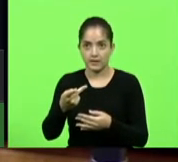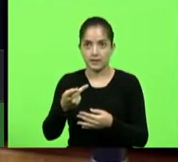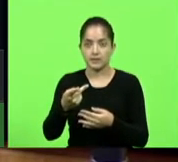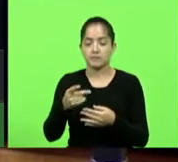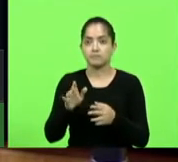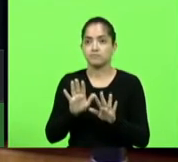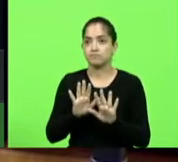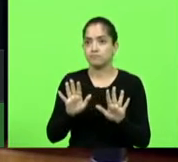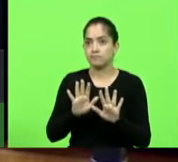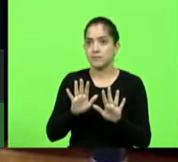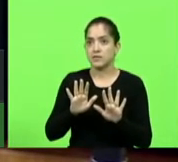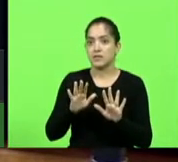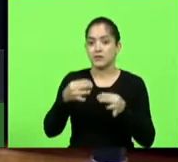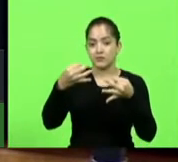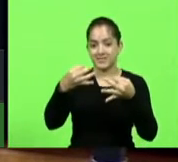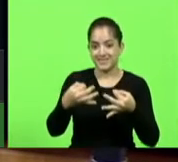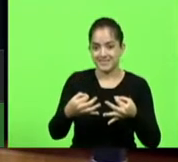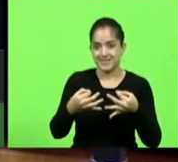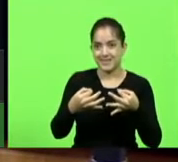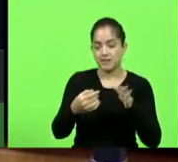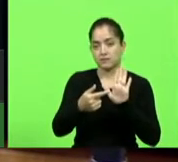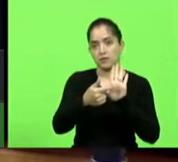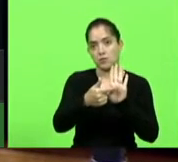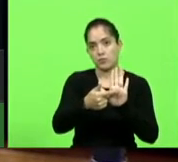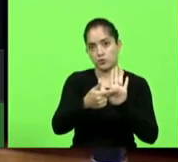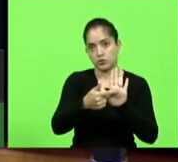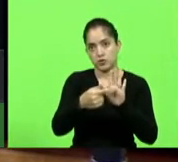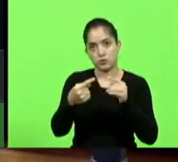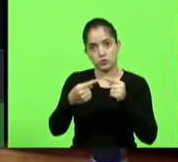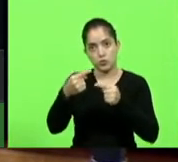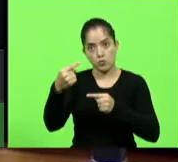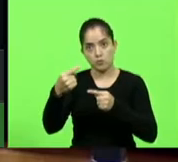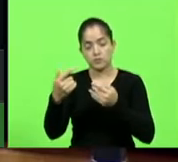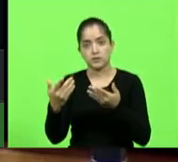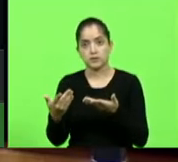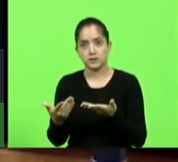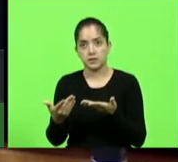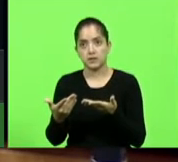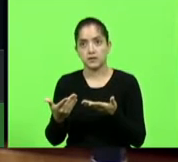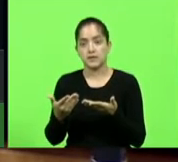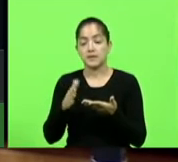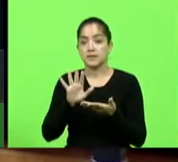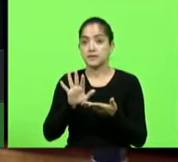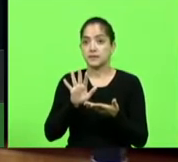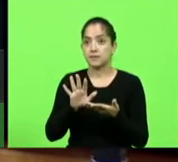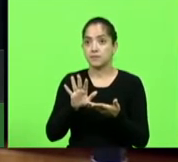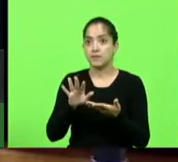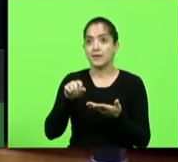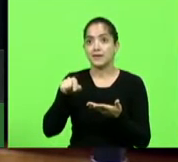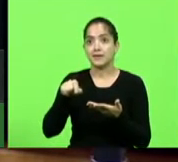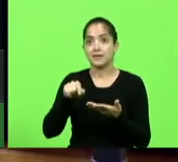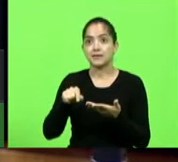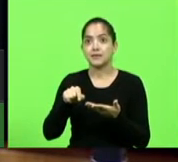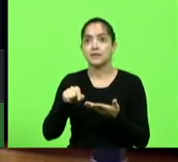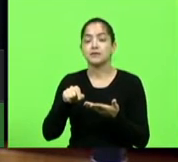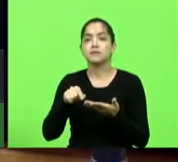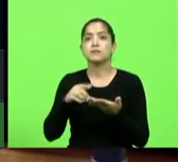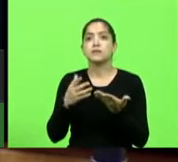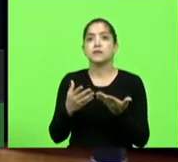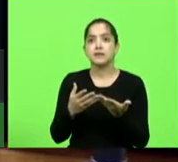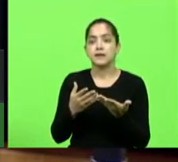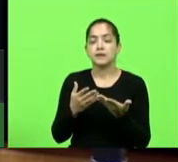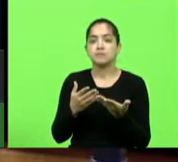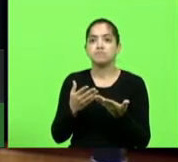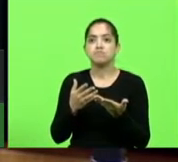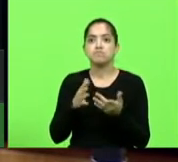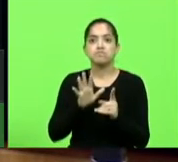está adequada ao projeto. É, e também nós não podemos aqui associar